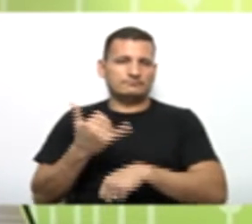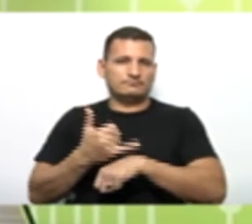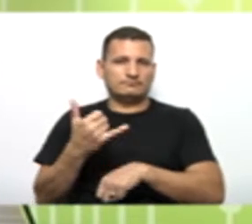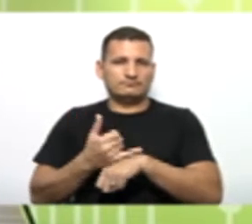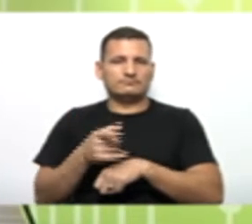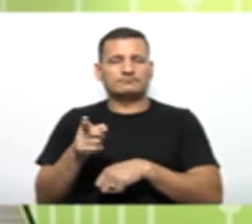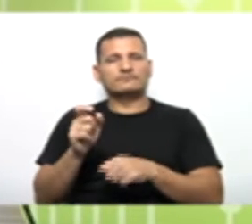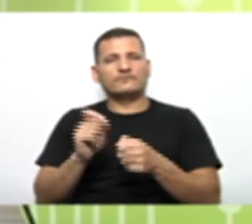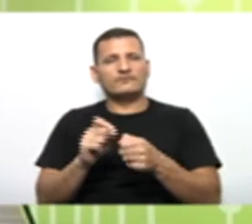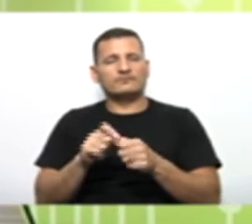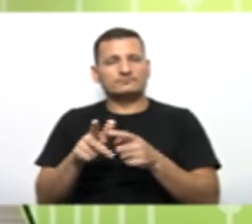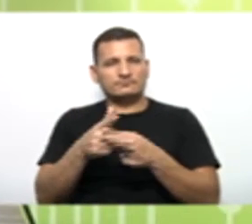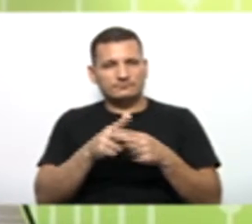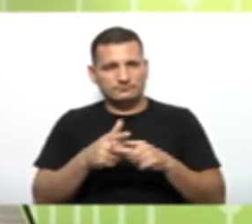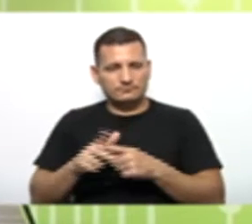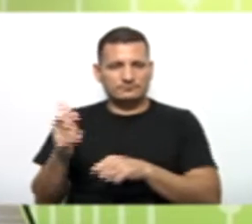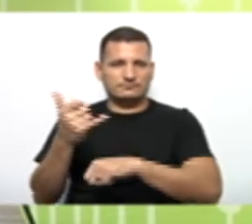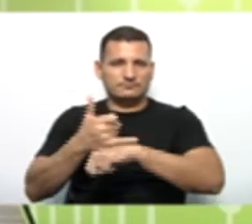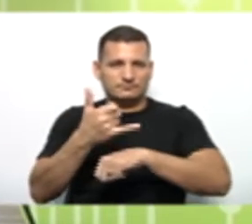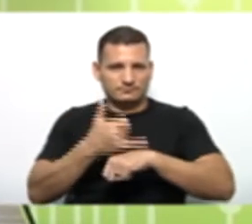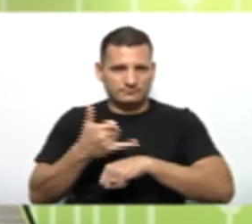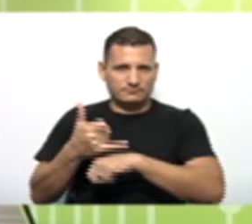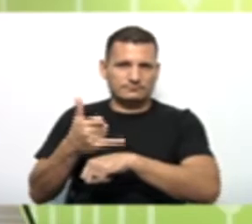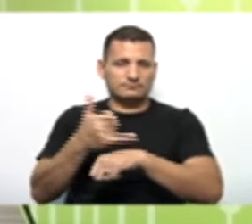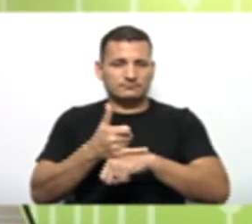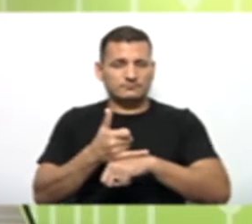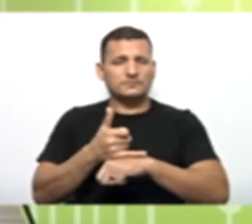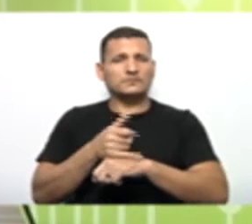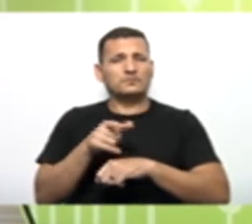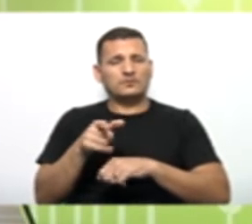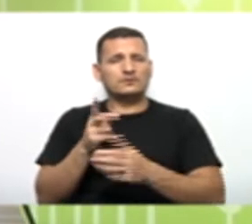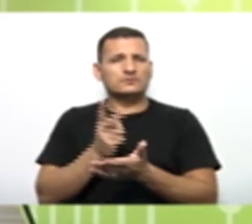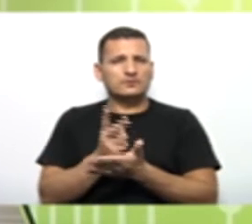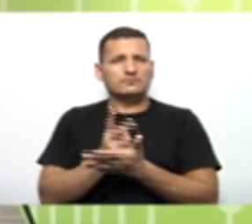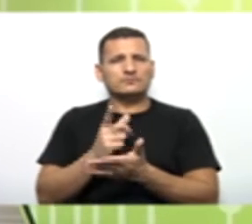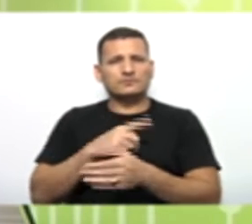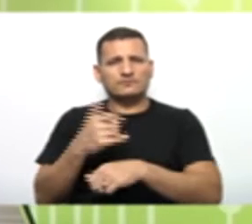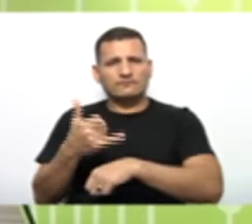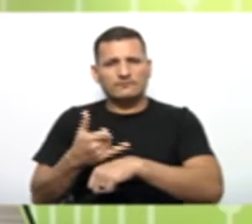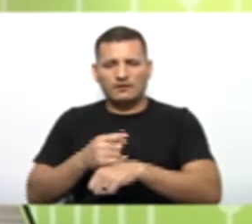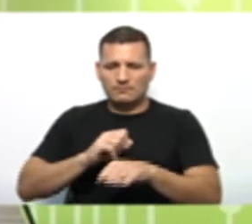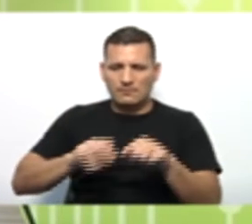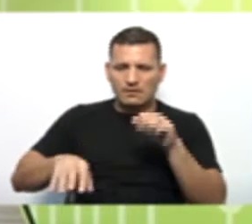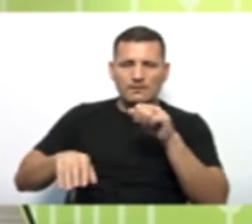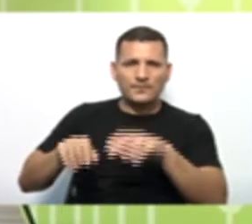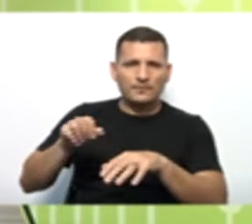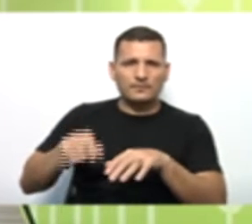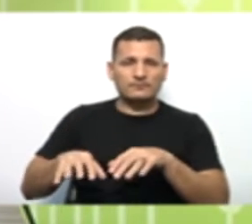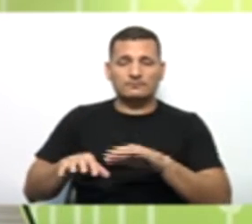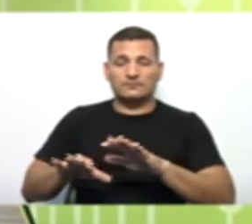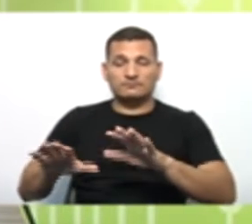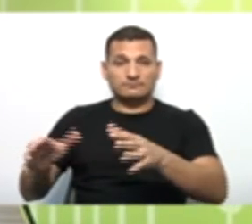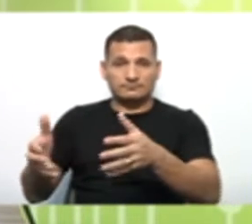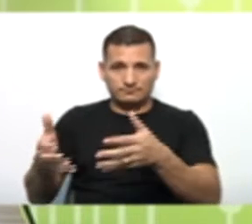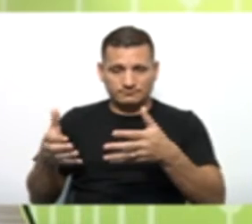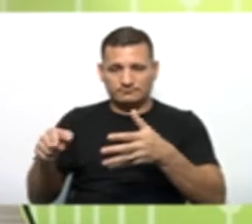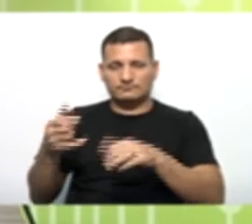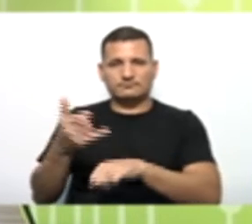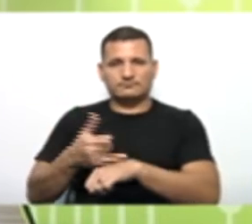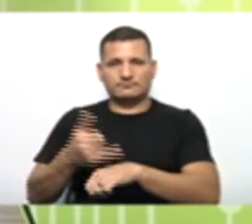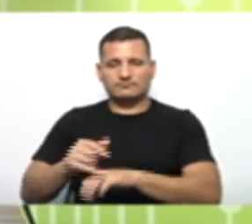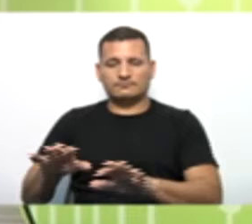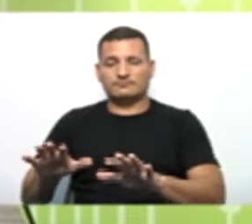peças metálicas. Elas, após produzirem, sempre sobra retalhos de metais, pedaços de metais. Elas pegam esses